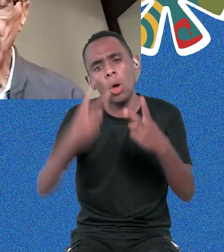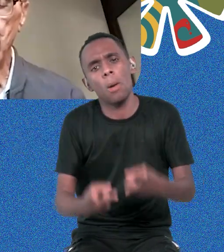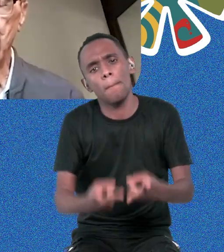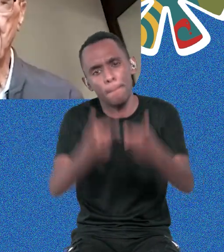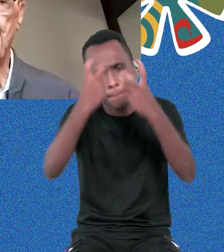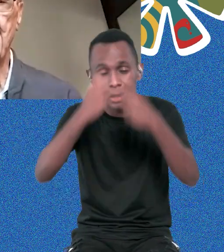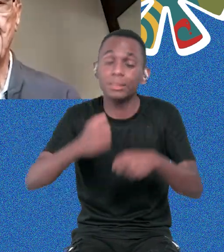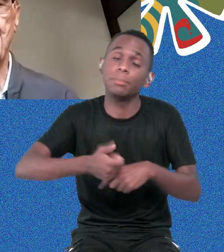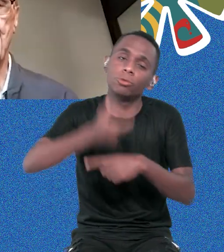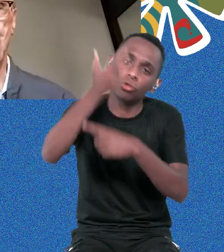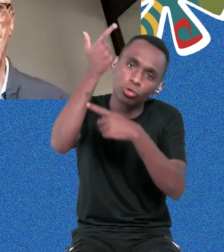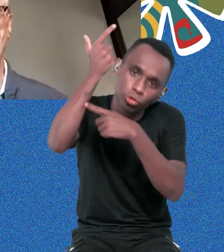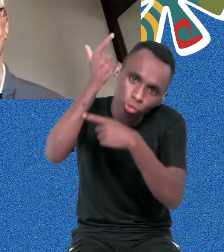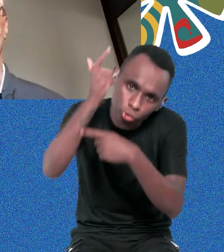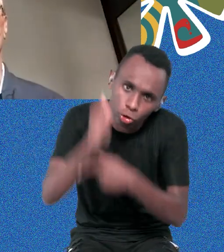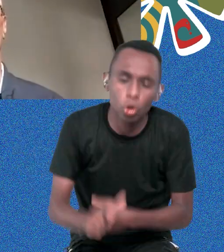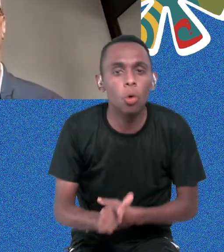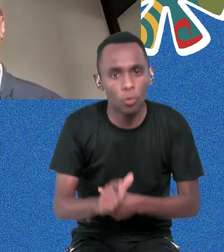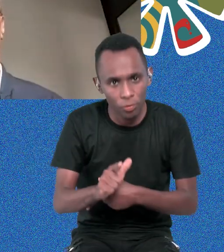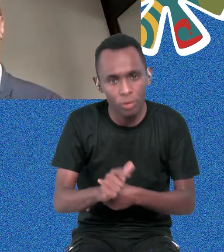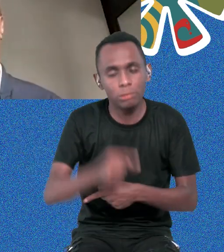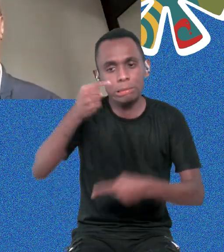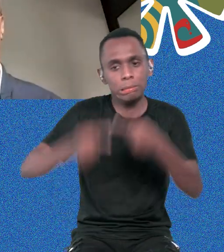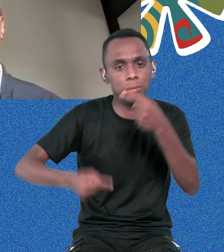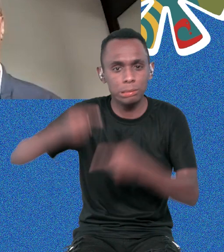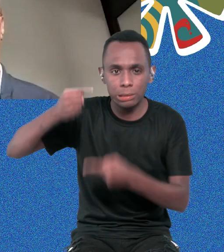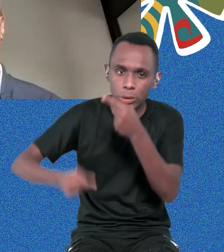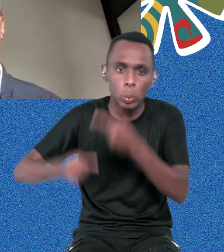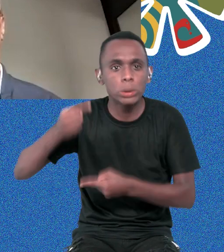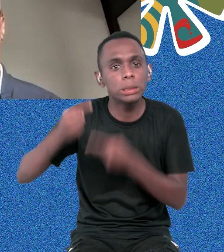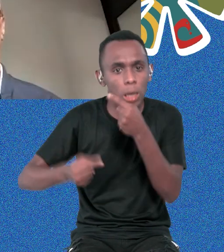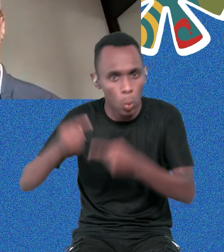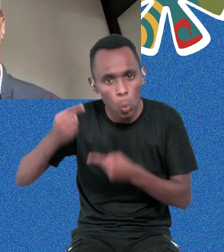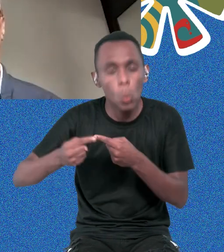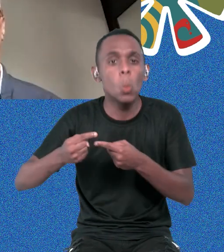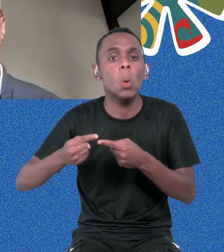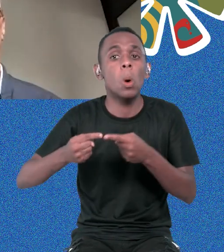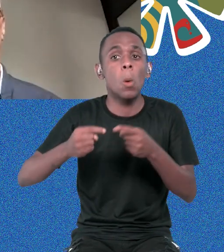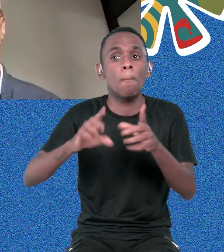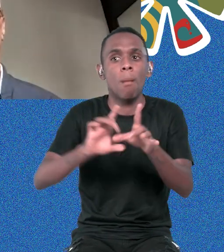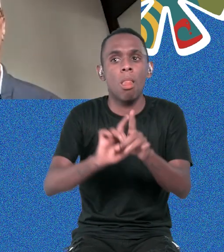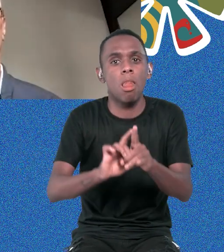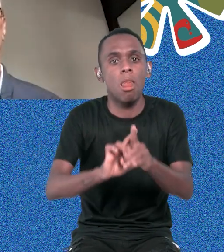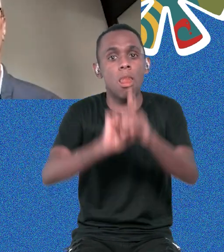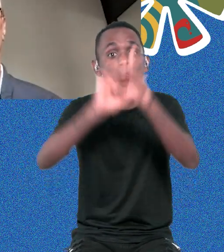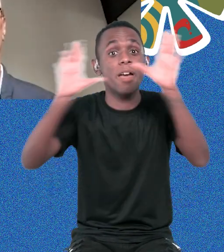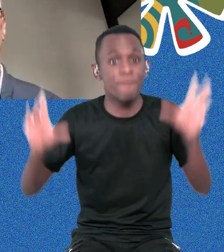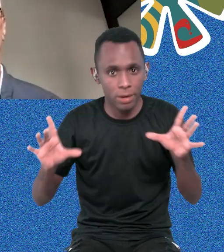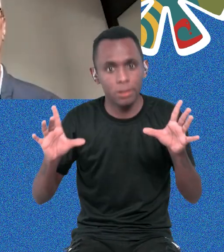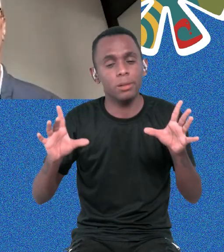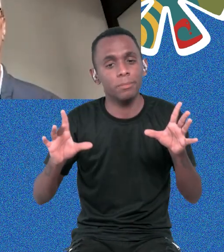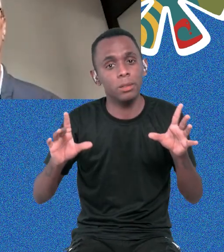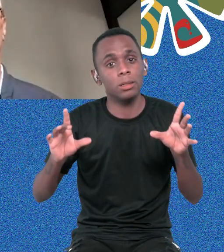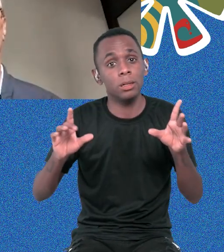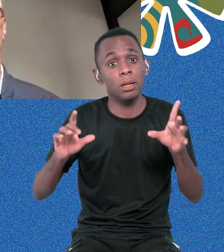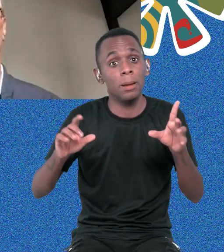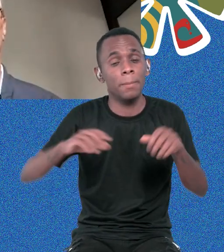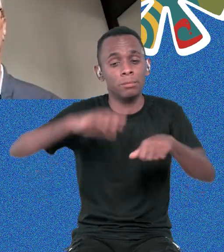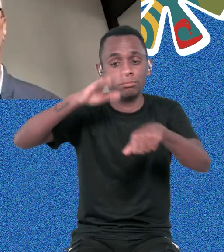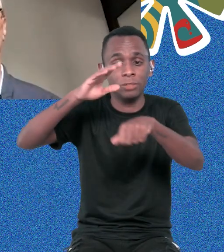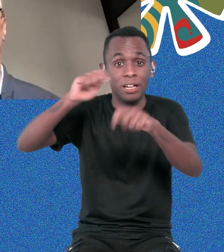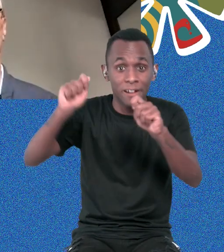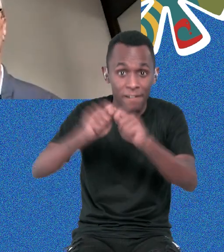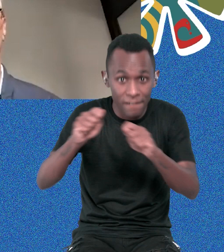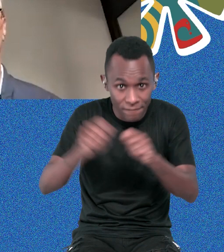a gente vê como, mais uma vez, né, a discussão gira em torno da legalidade de se